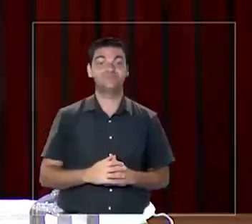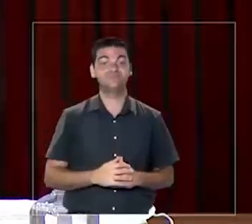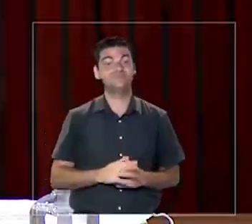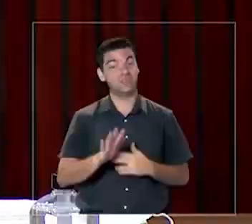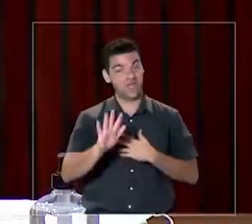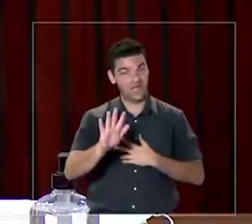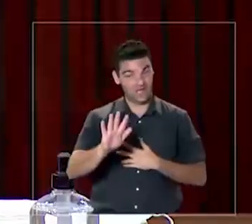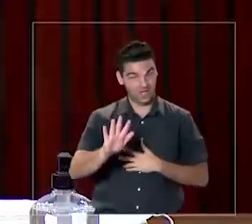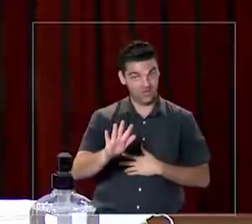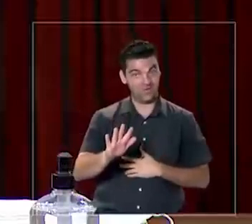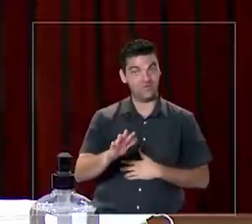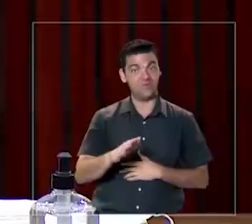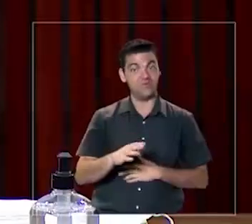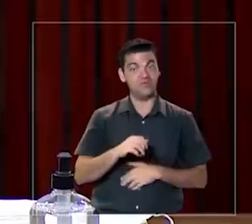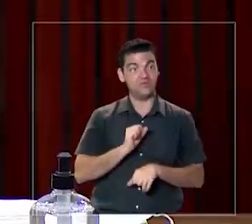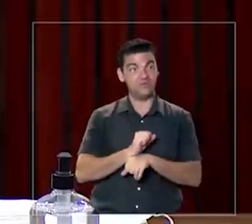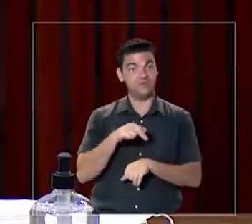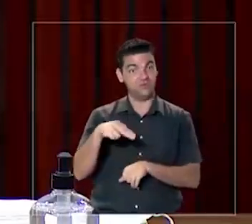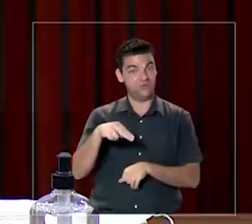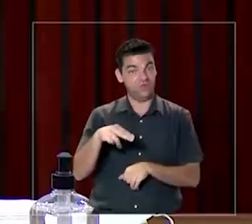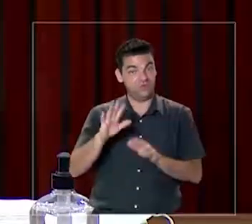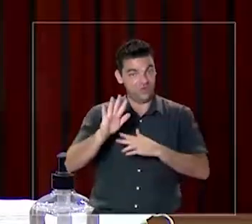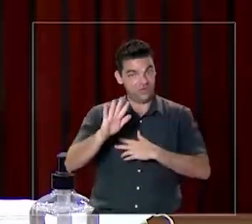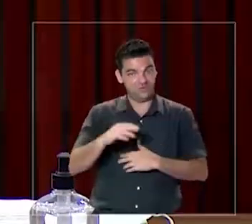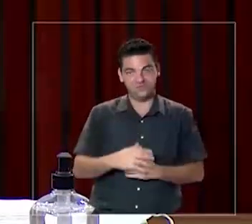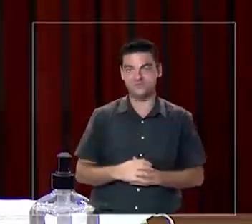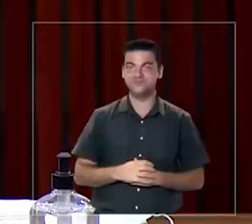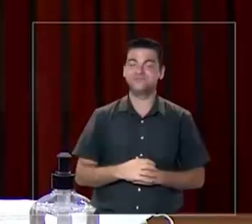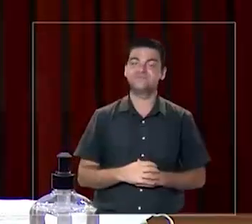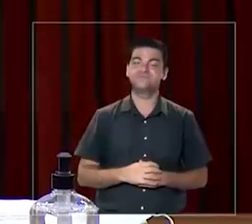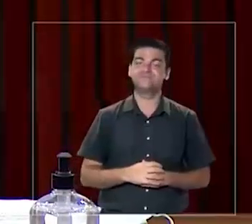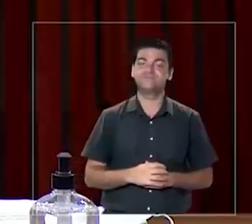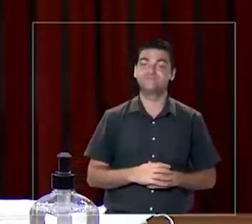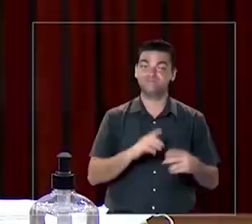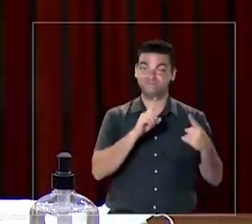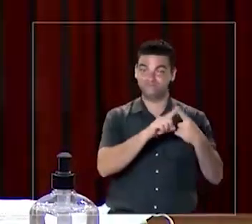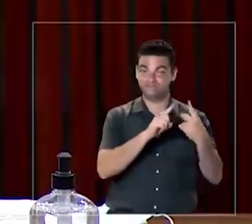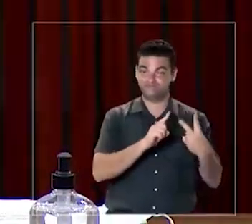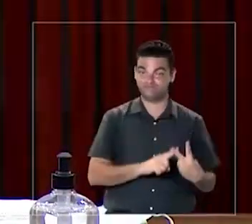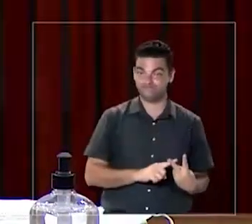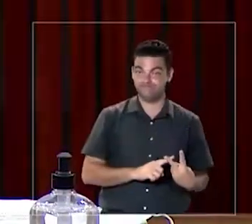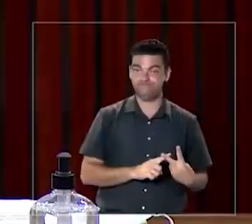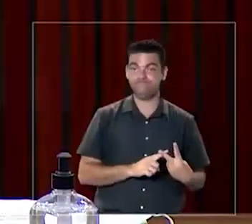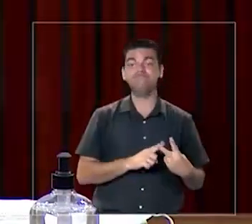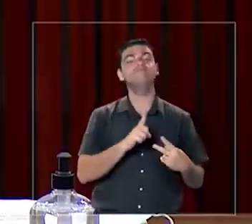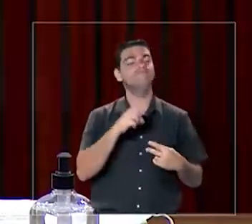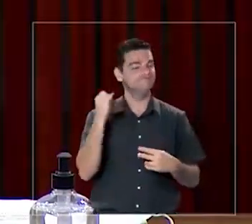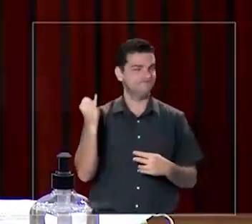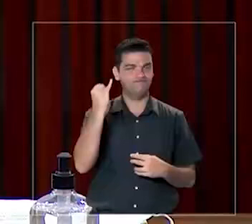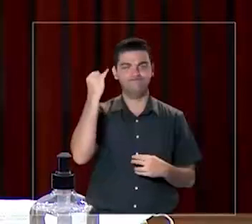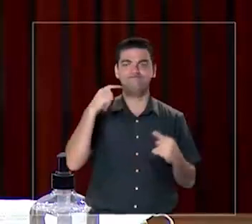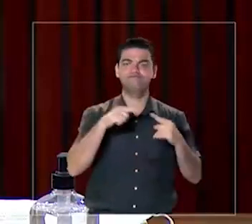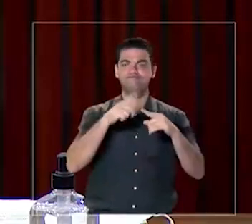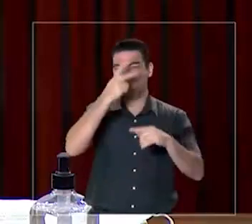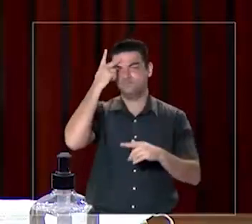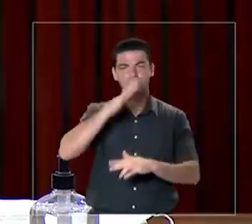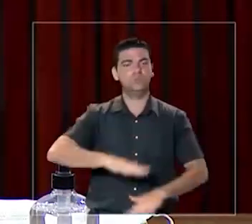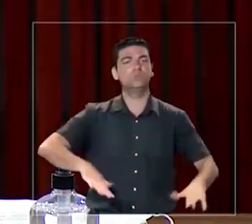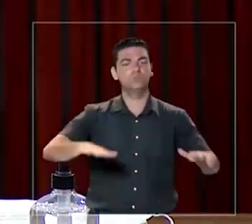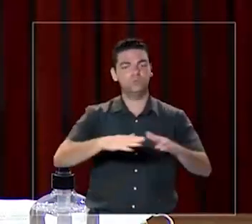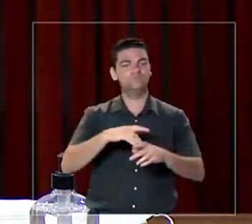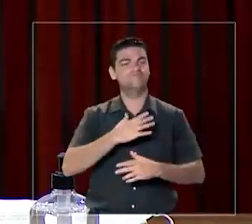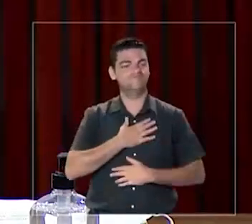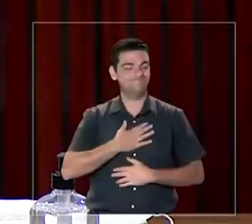ainda é no mês de novembro o atendimento dessas duas metas é essencial para que o cidadão tenha